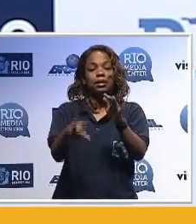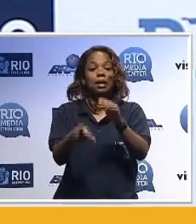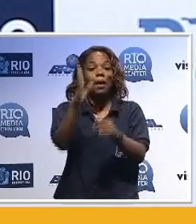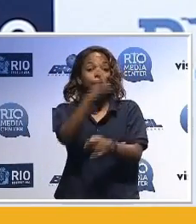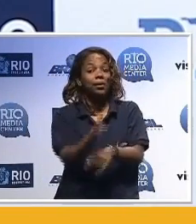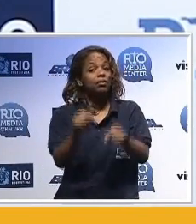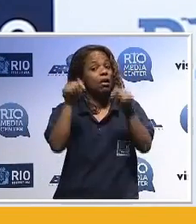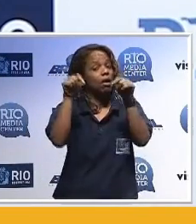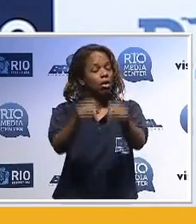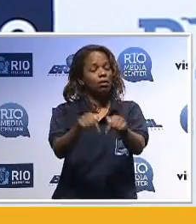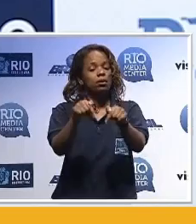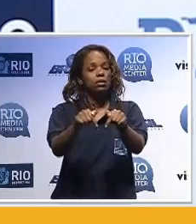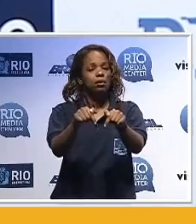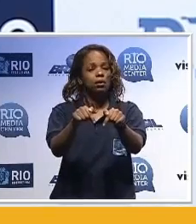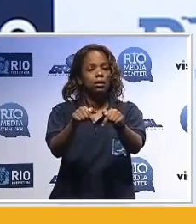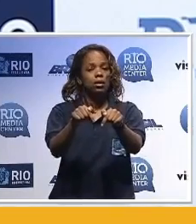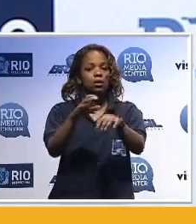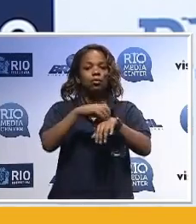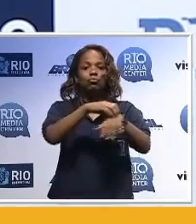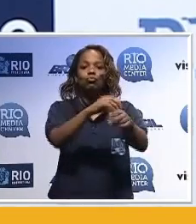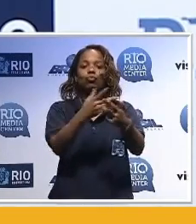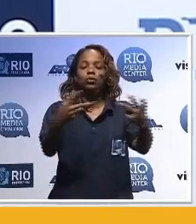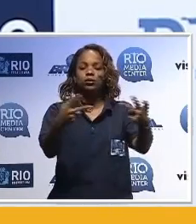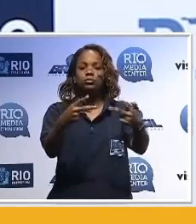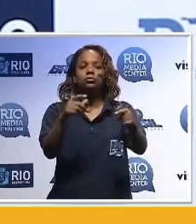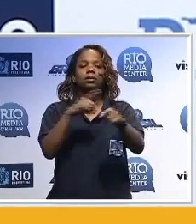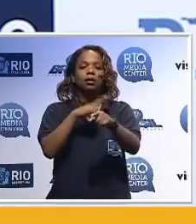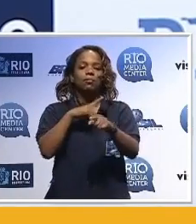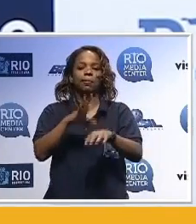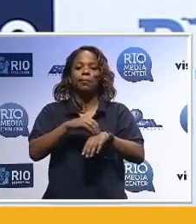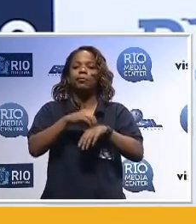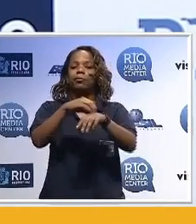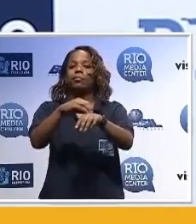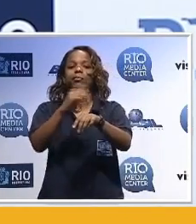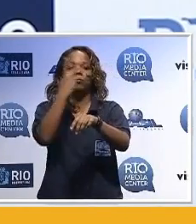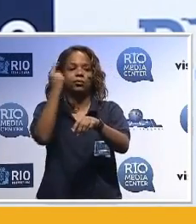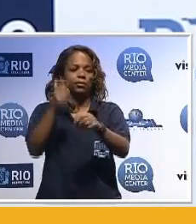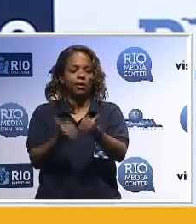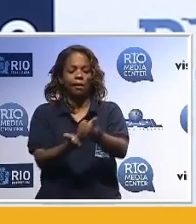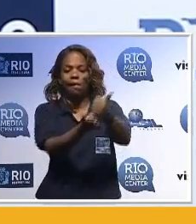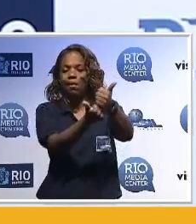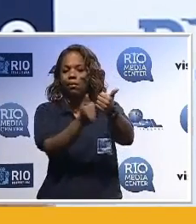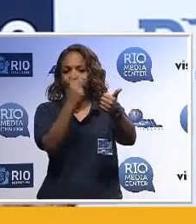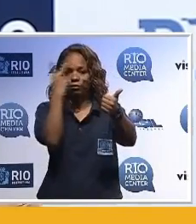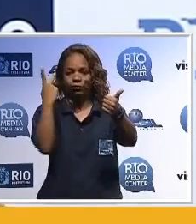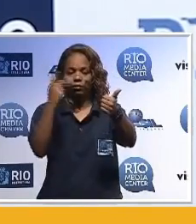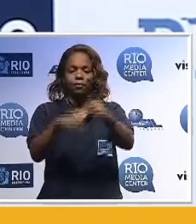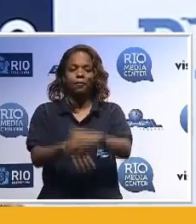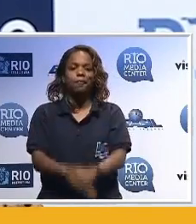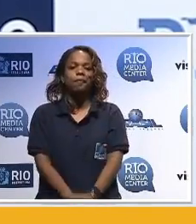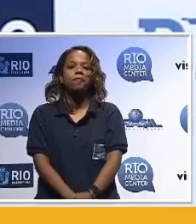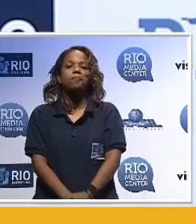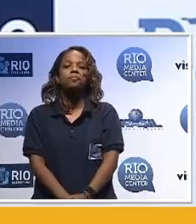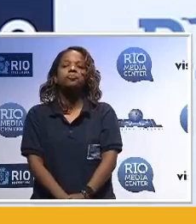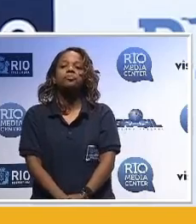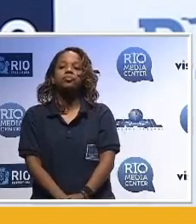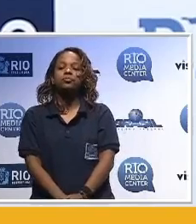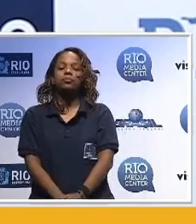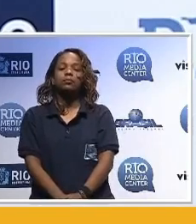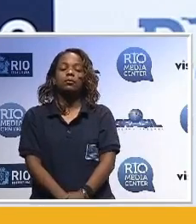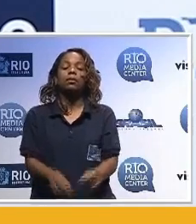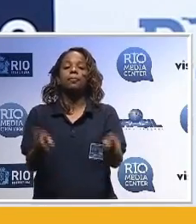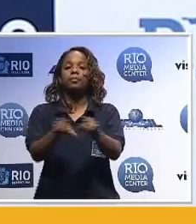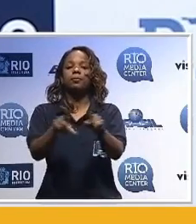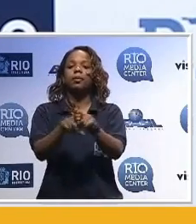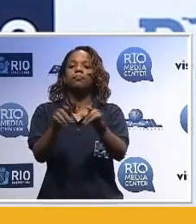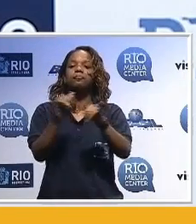brasileiro. Né? Ele é justamente uma ferramenta para ajudar o prestador a bem atender essas pessoas. Queria dizer